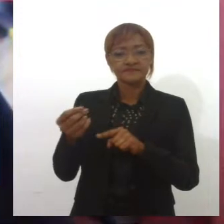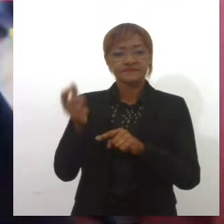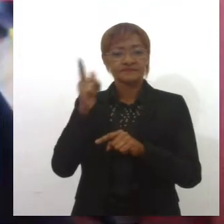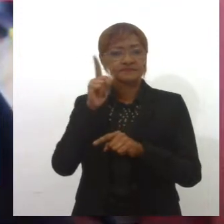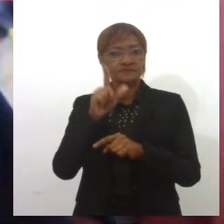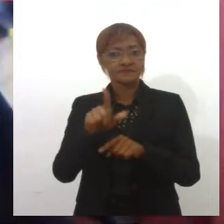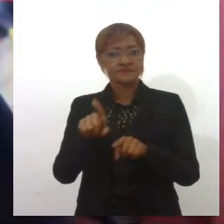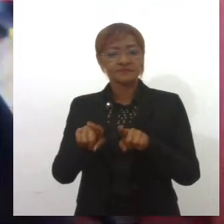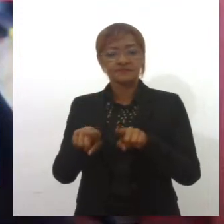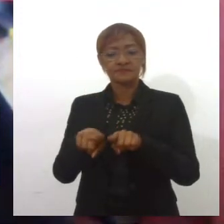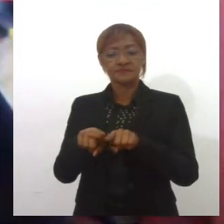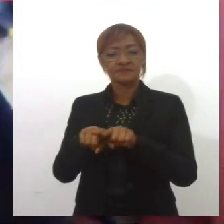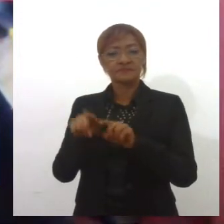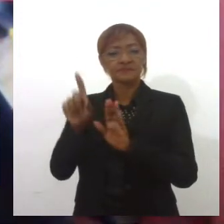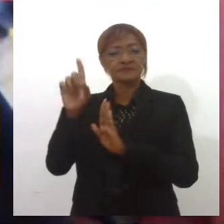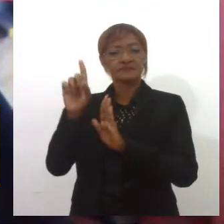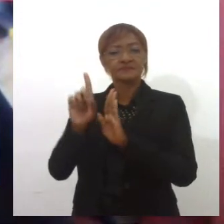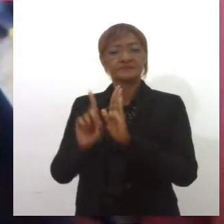os direitos que foram